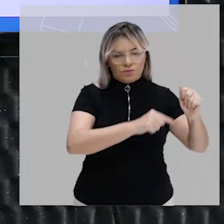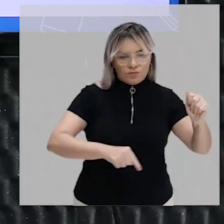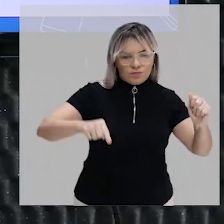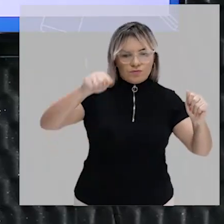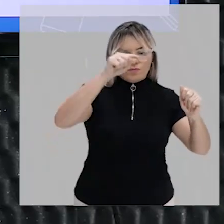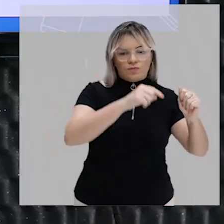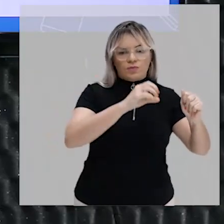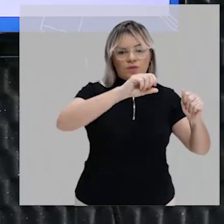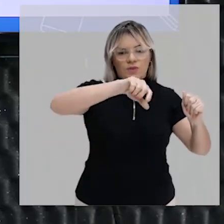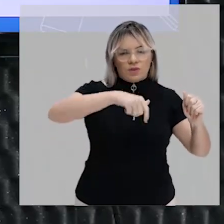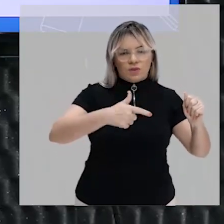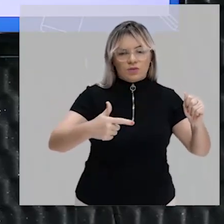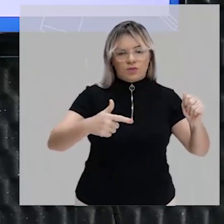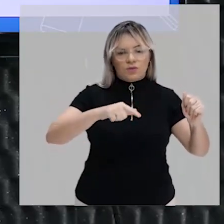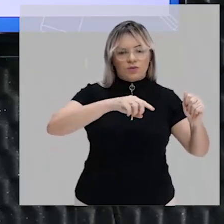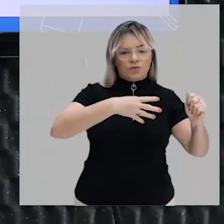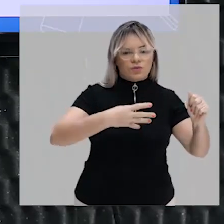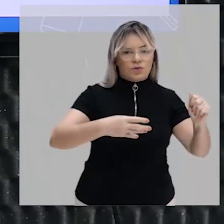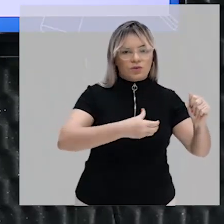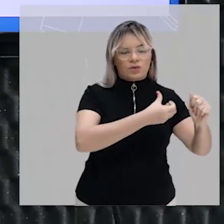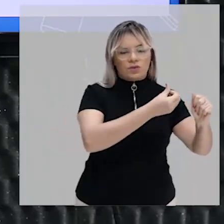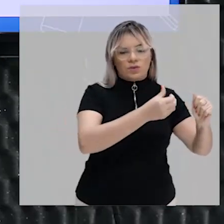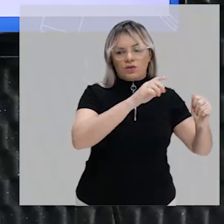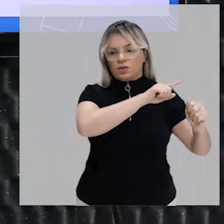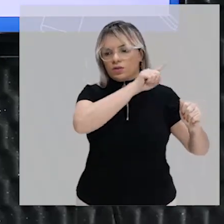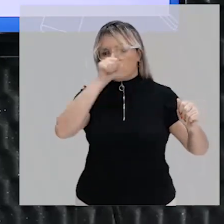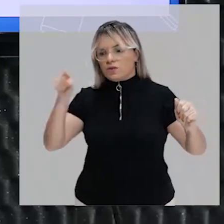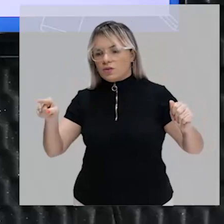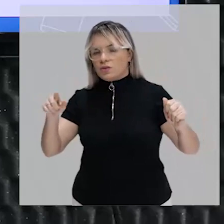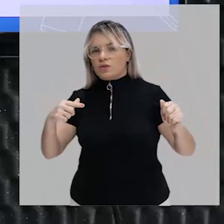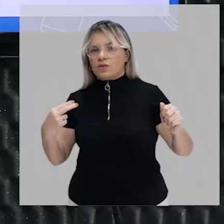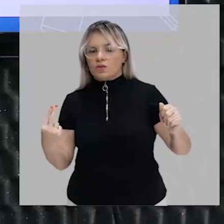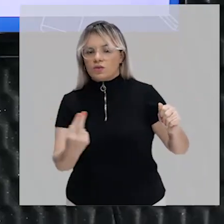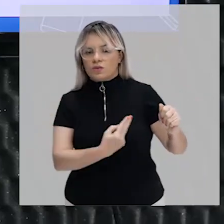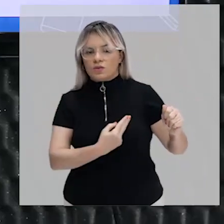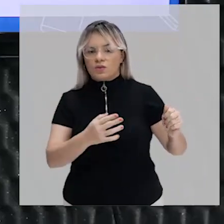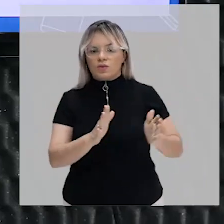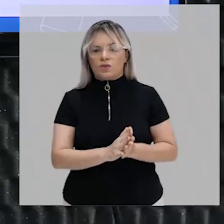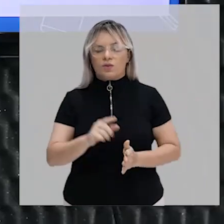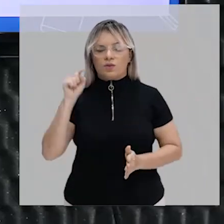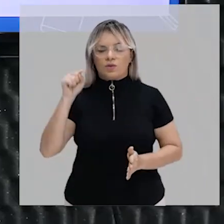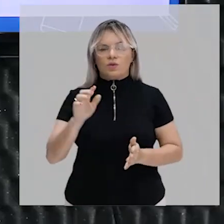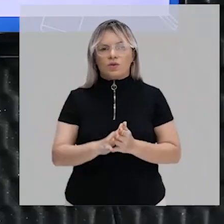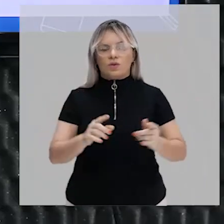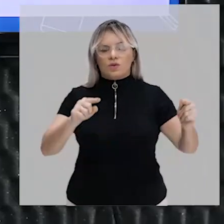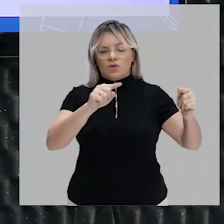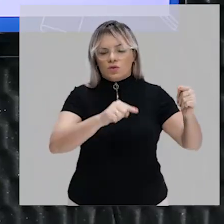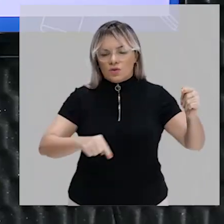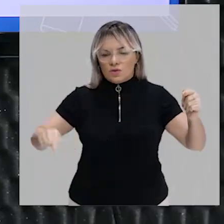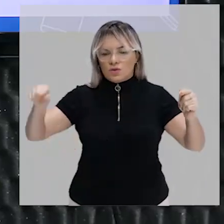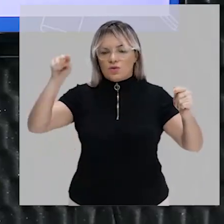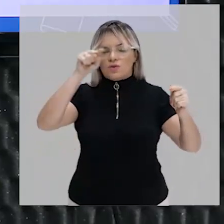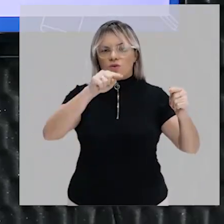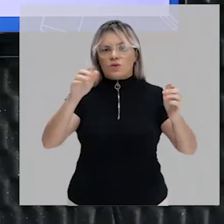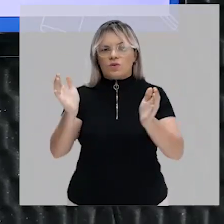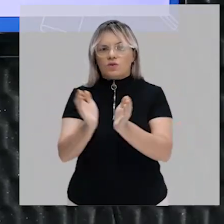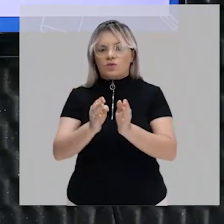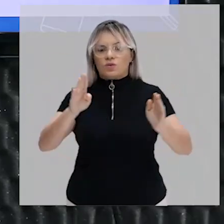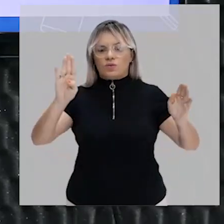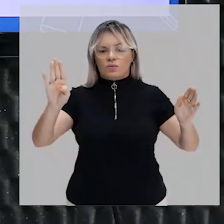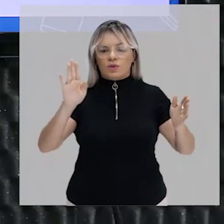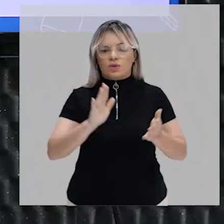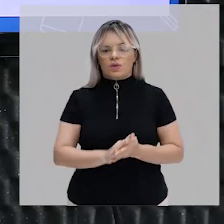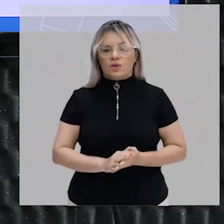0, 2, 4 e 6. Temos também lá o conjunto B, olha os elementos que apareceram em comum, olha só,